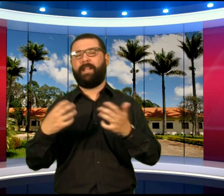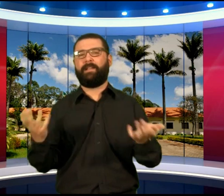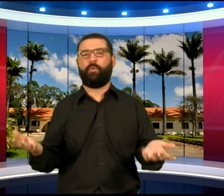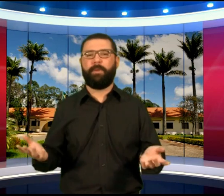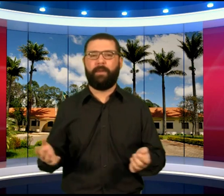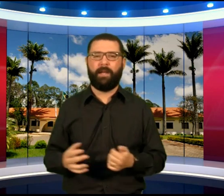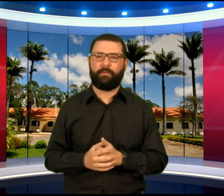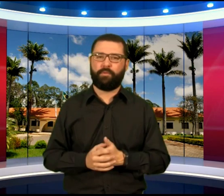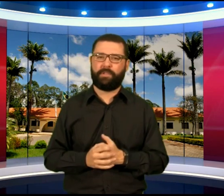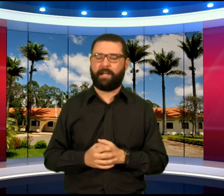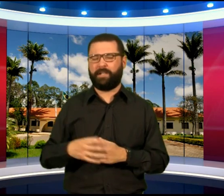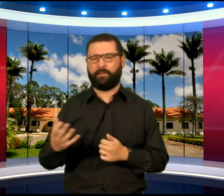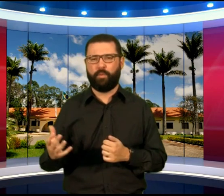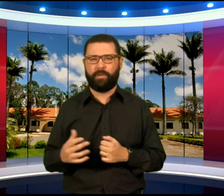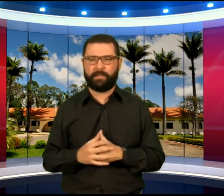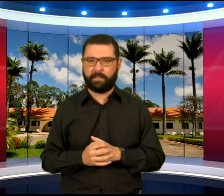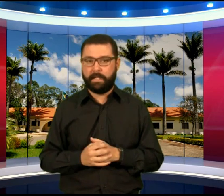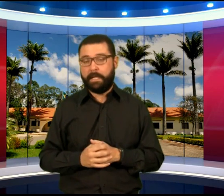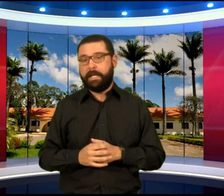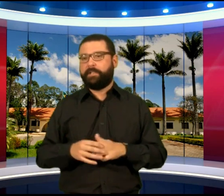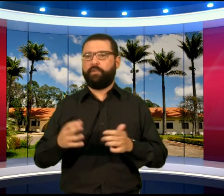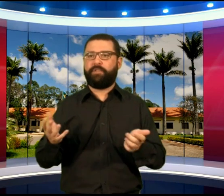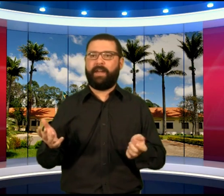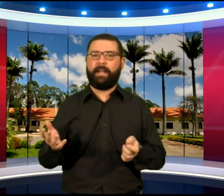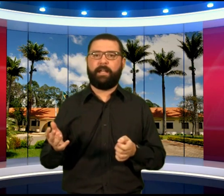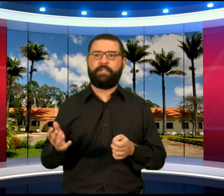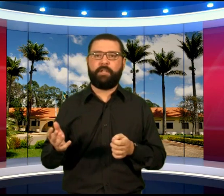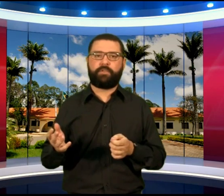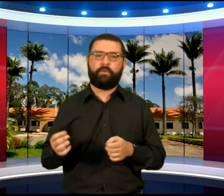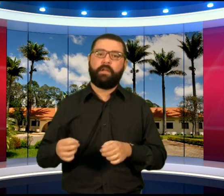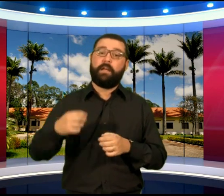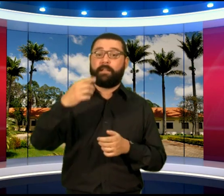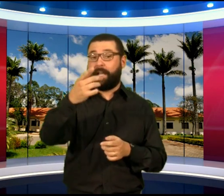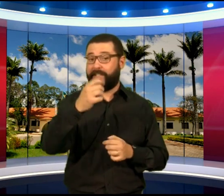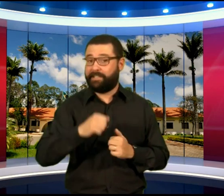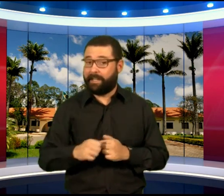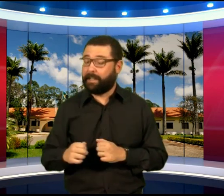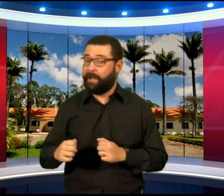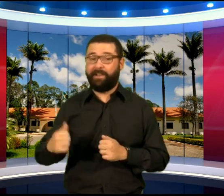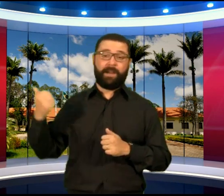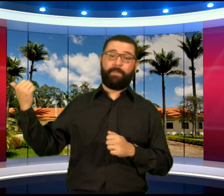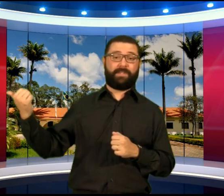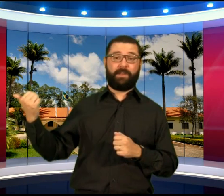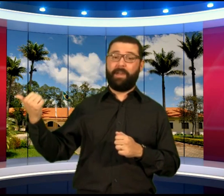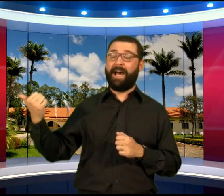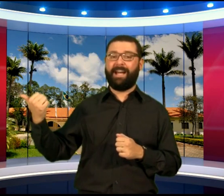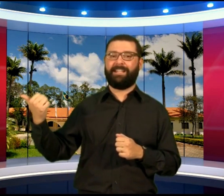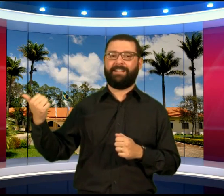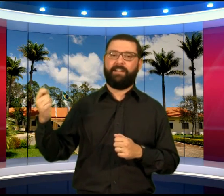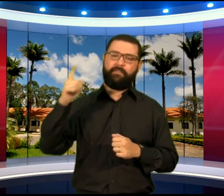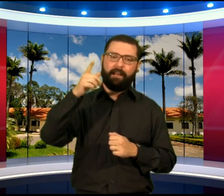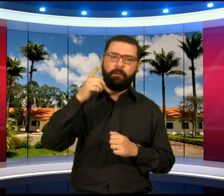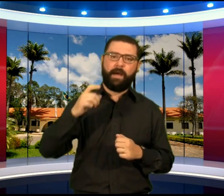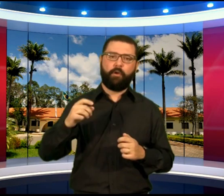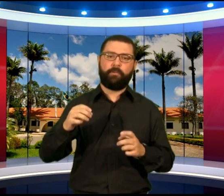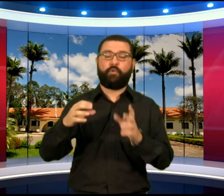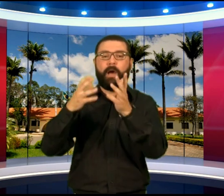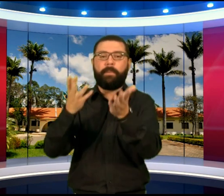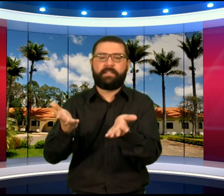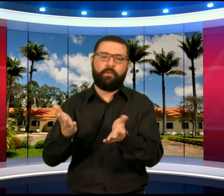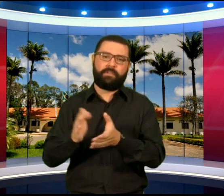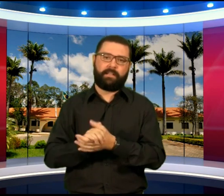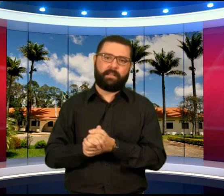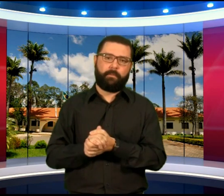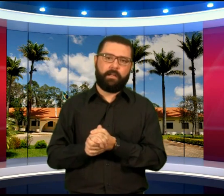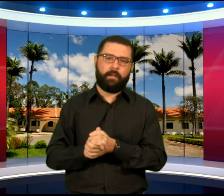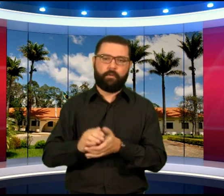filtros, se tem entupimentos, rachaduras. Se não tiver nada disso, às vezes você está trabalhando com a pressão errada. Vê lá no manômetro, qual é